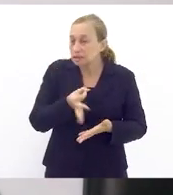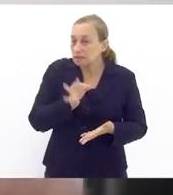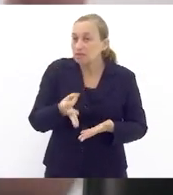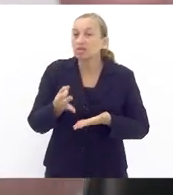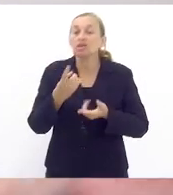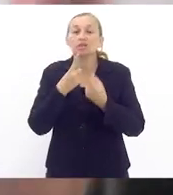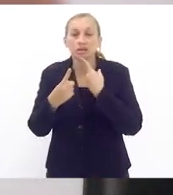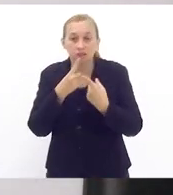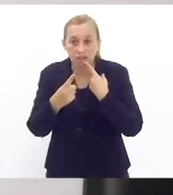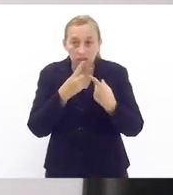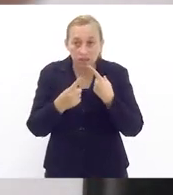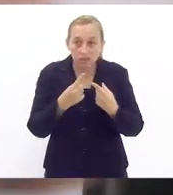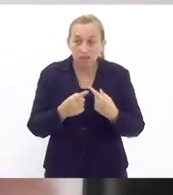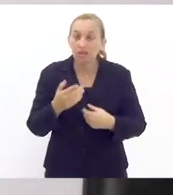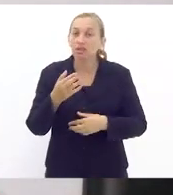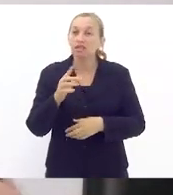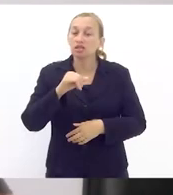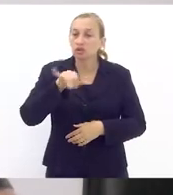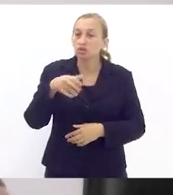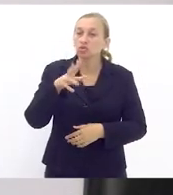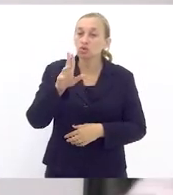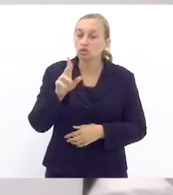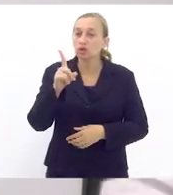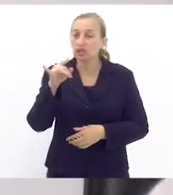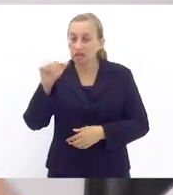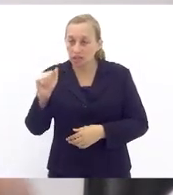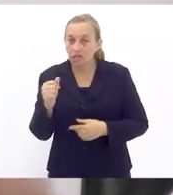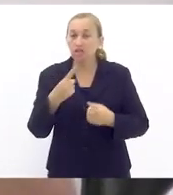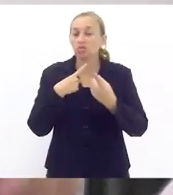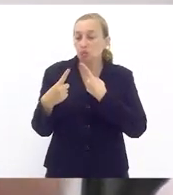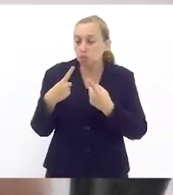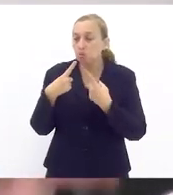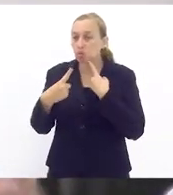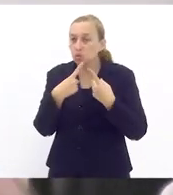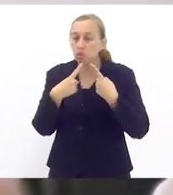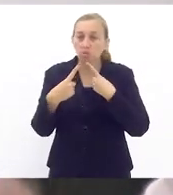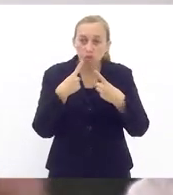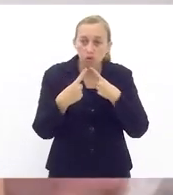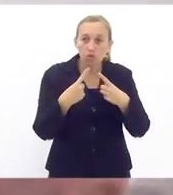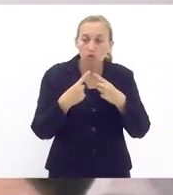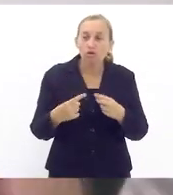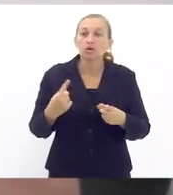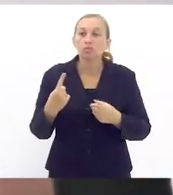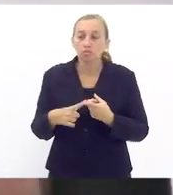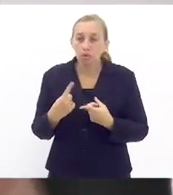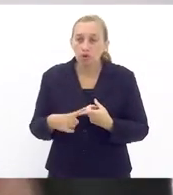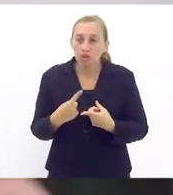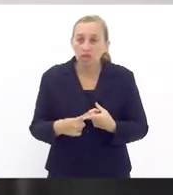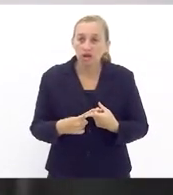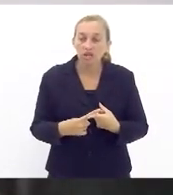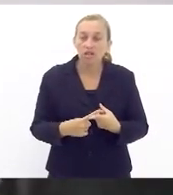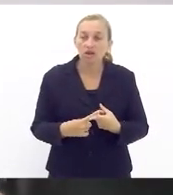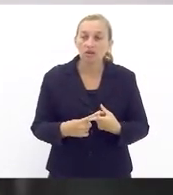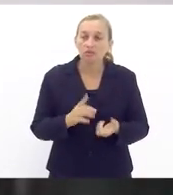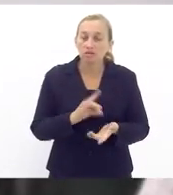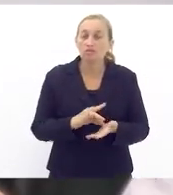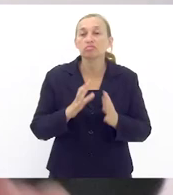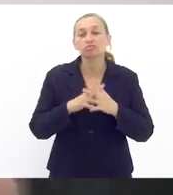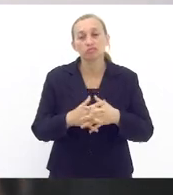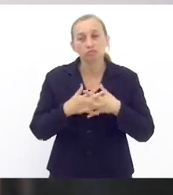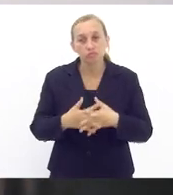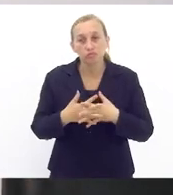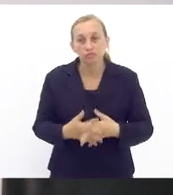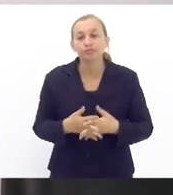dialogado muito ela e a Juliana a gente está dialogando muito porque realmente chegou num ponto muito complicado